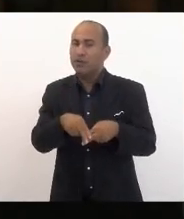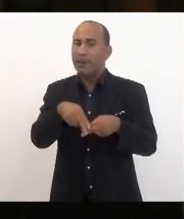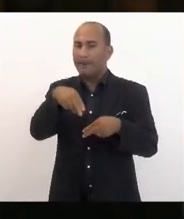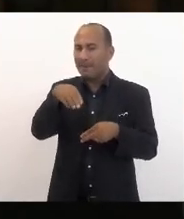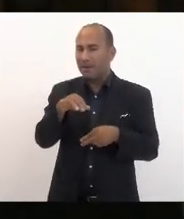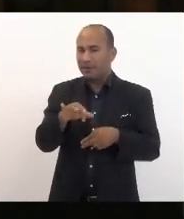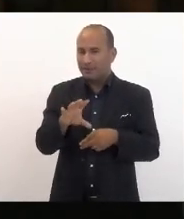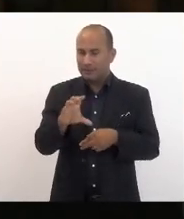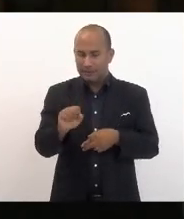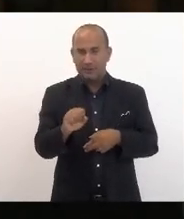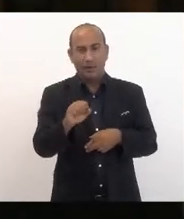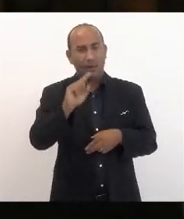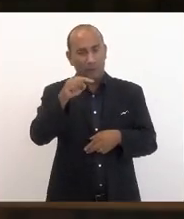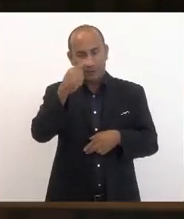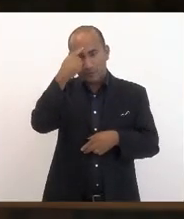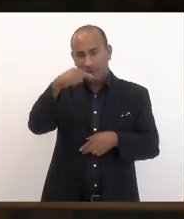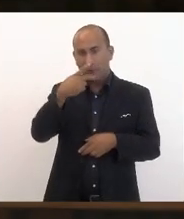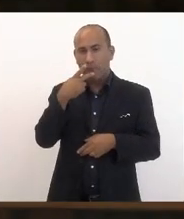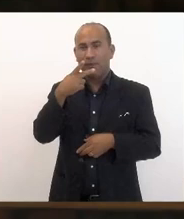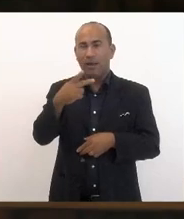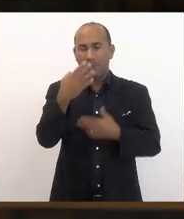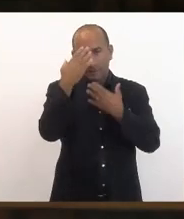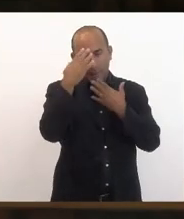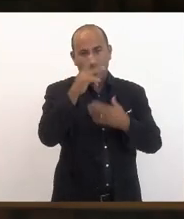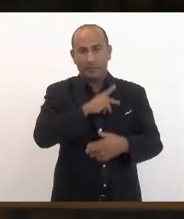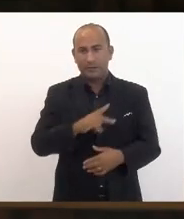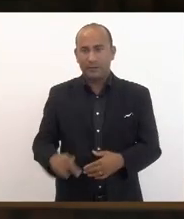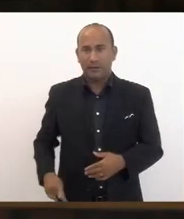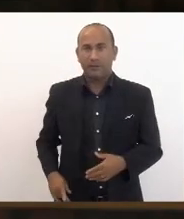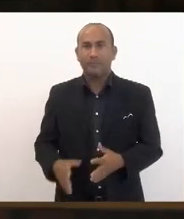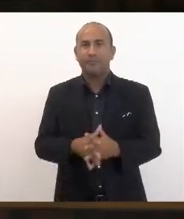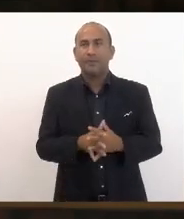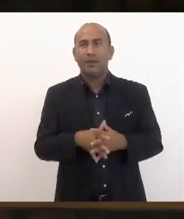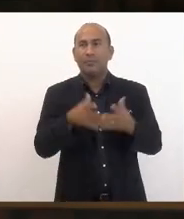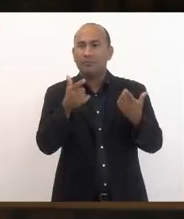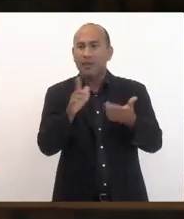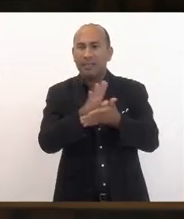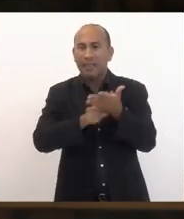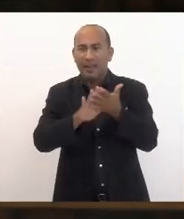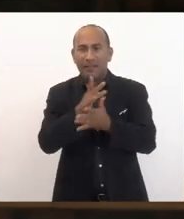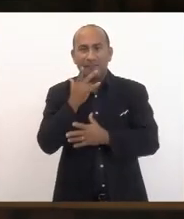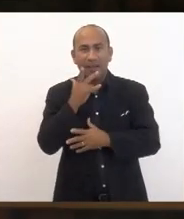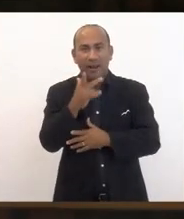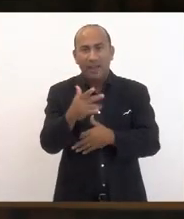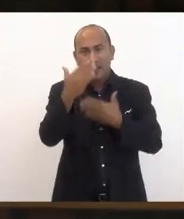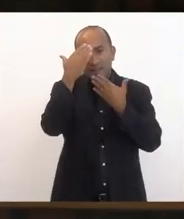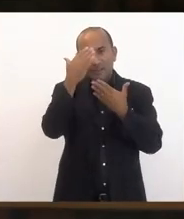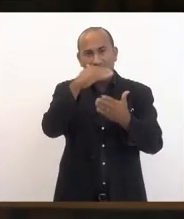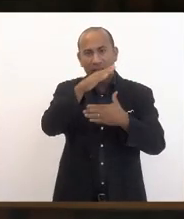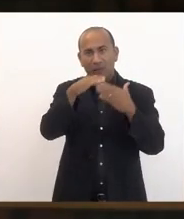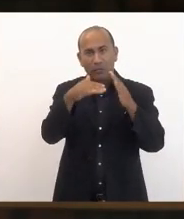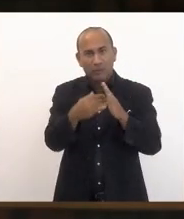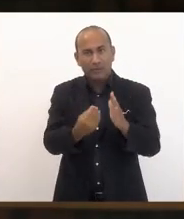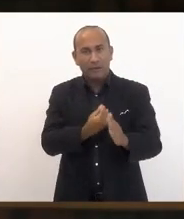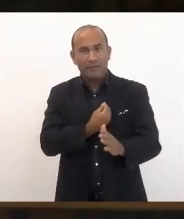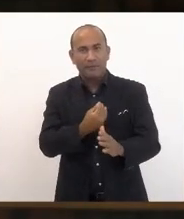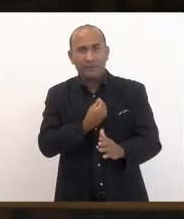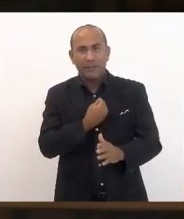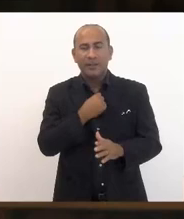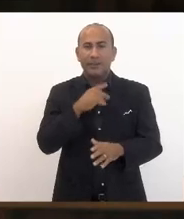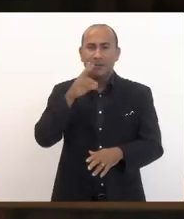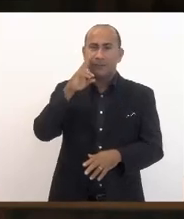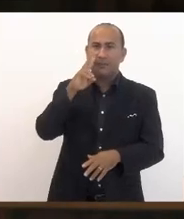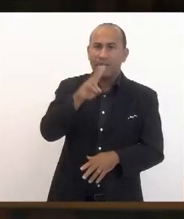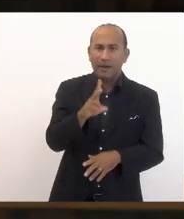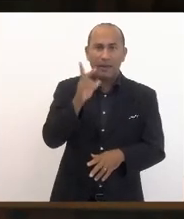semana que vem. Muito obrigado, senhora presidente. Não havendo mais oradores inscritos, agradecendo a todos aqueles que nos acompanham